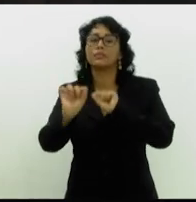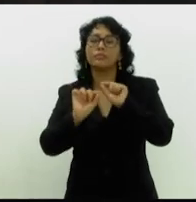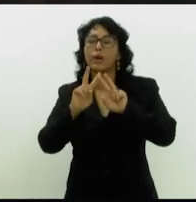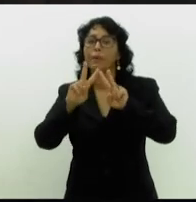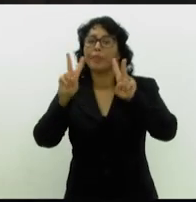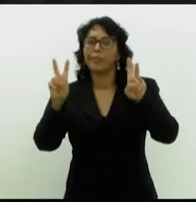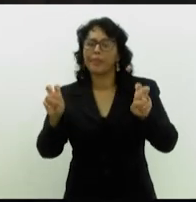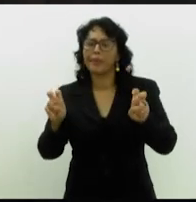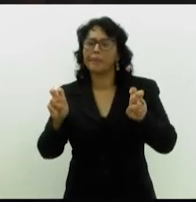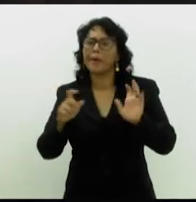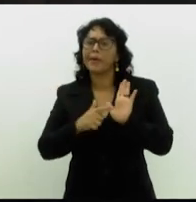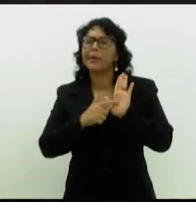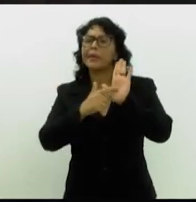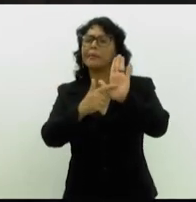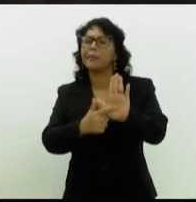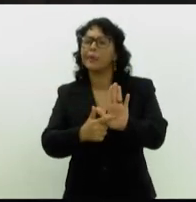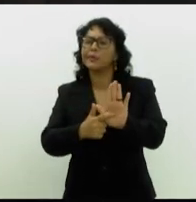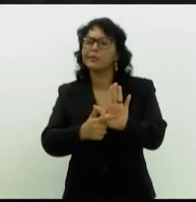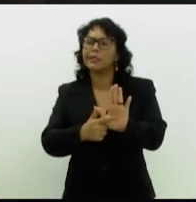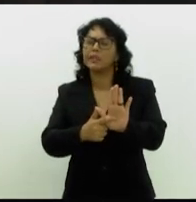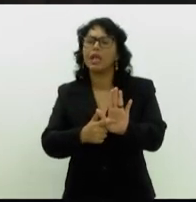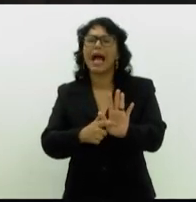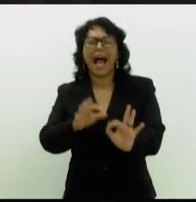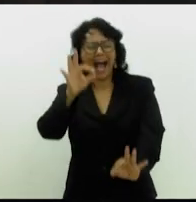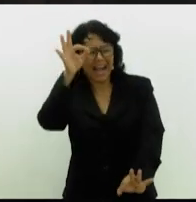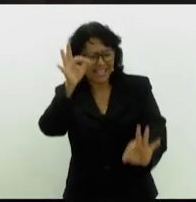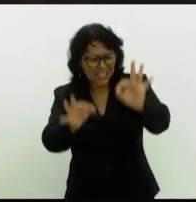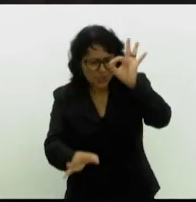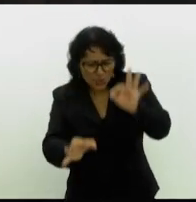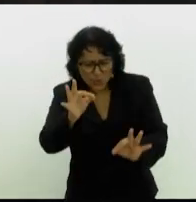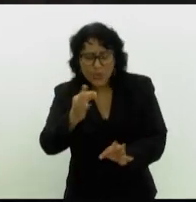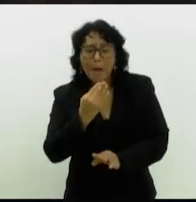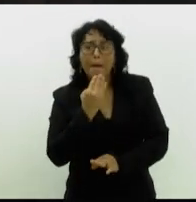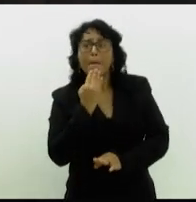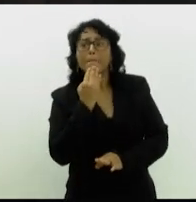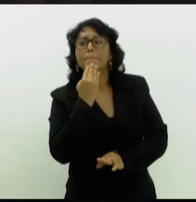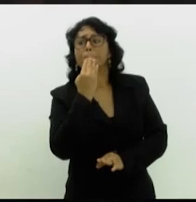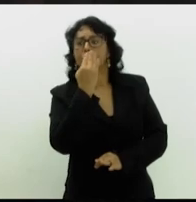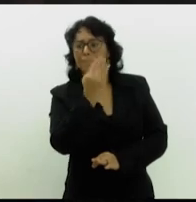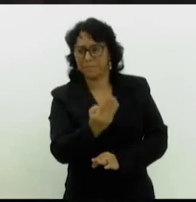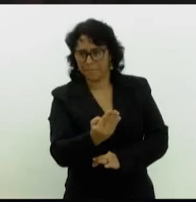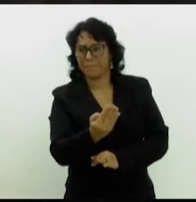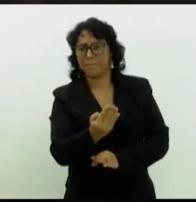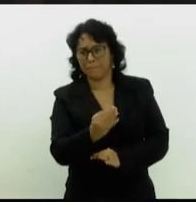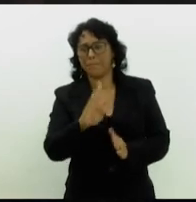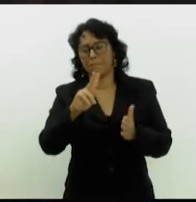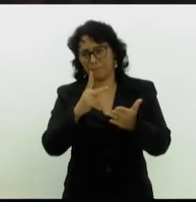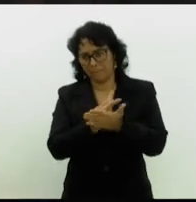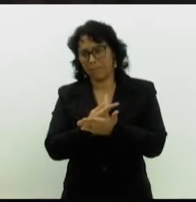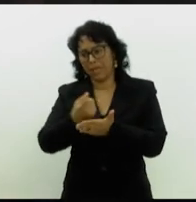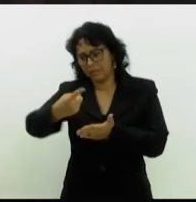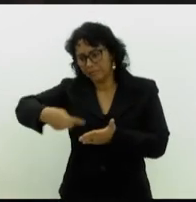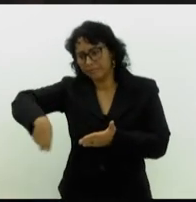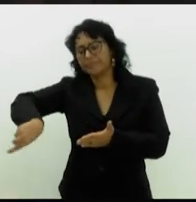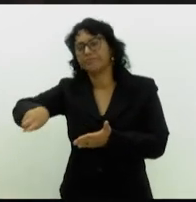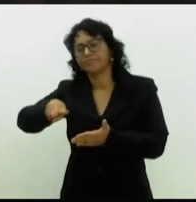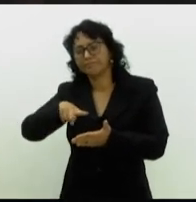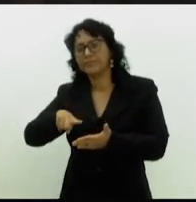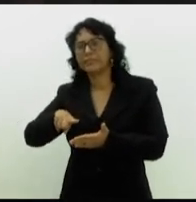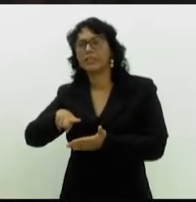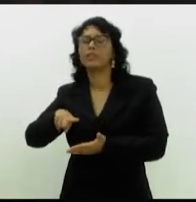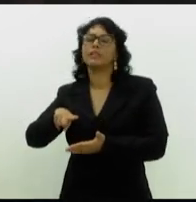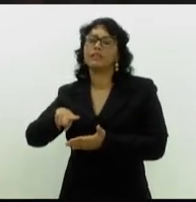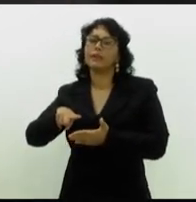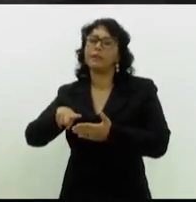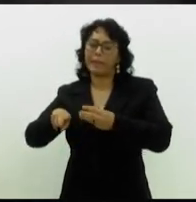respeito àa do fos perge para receberem as segundas e